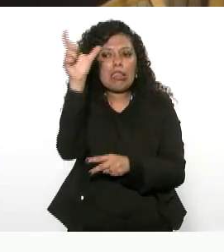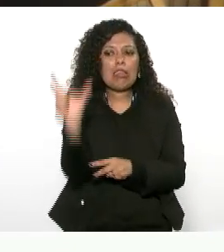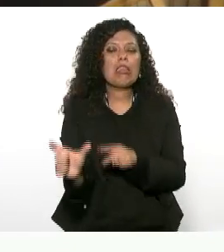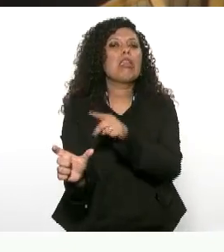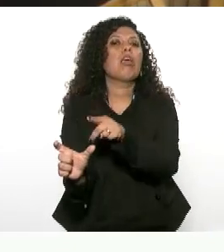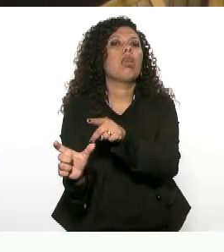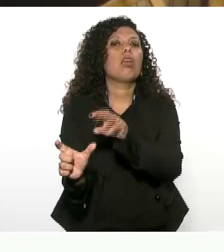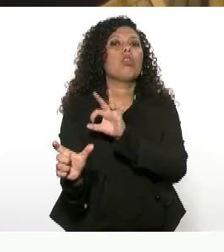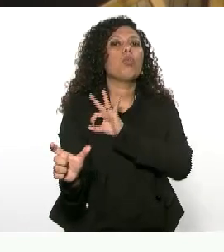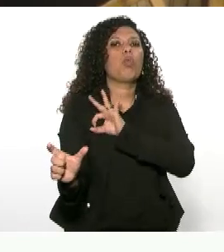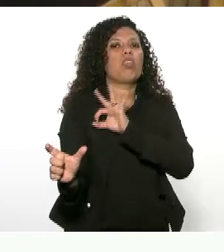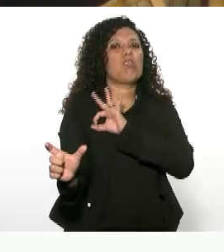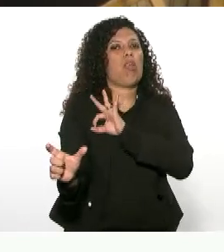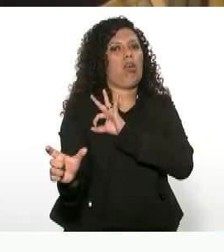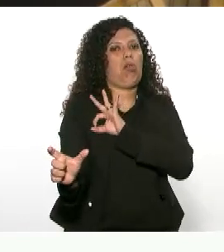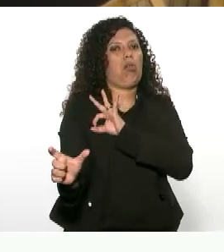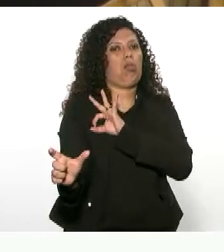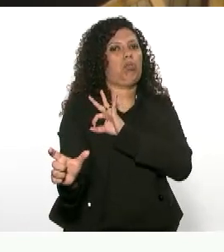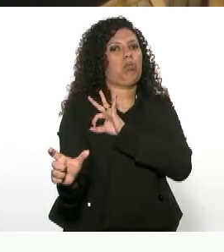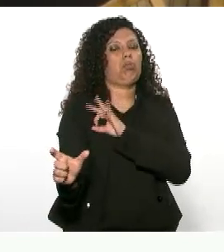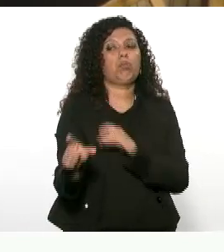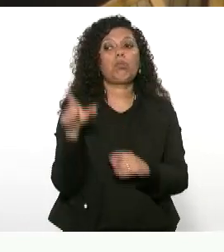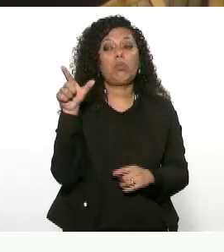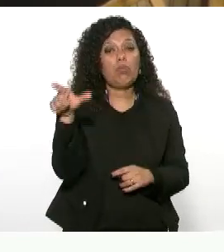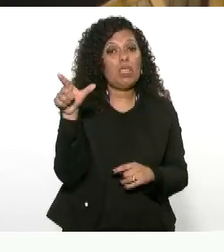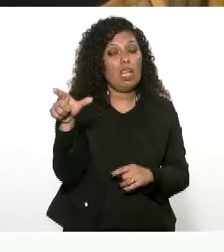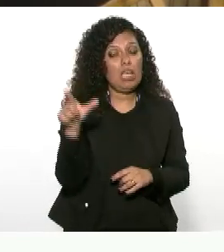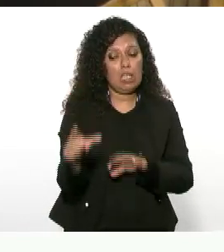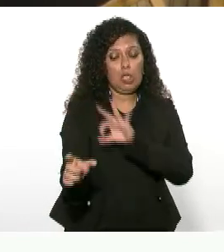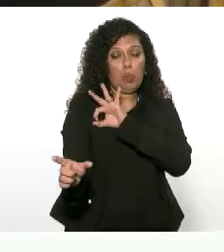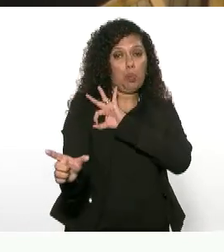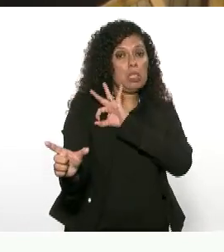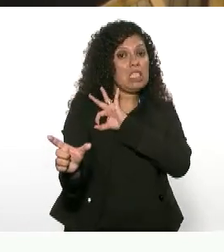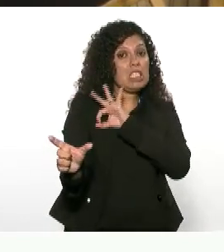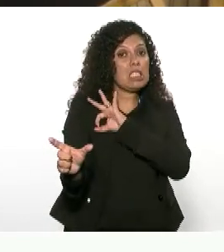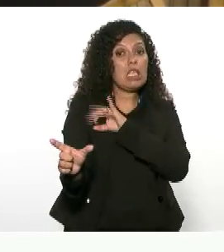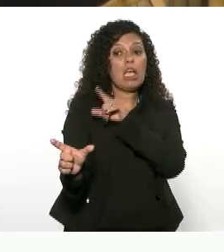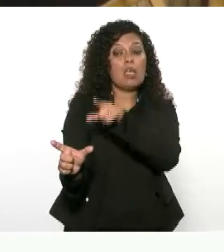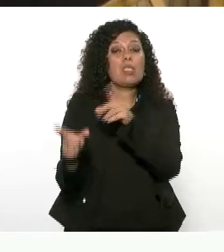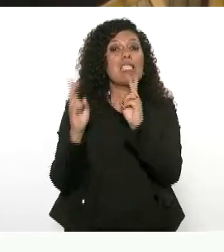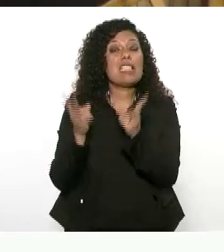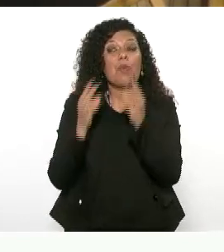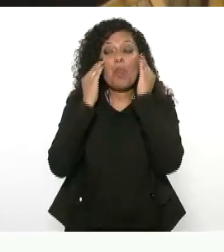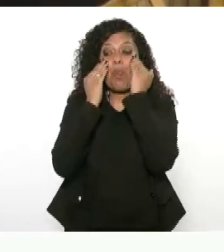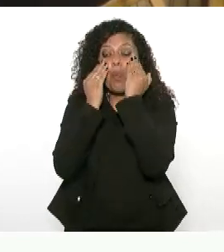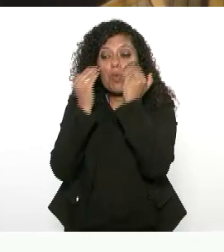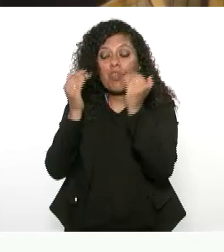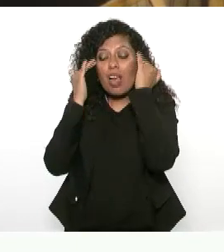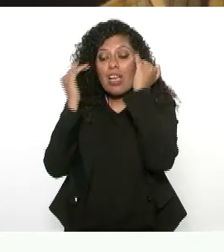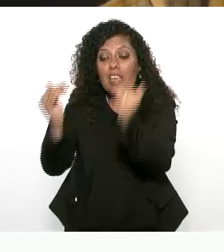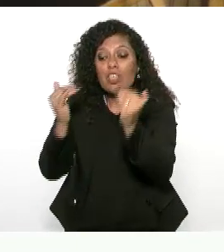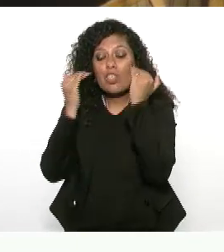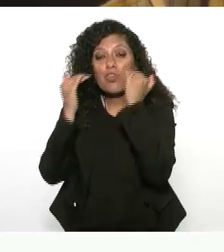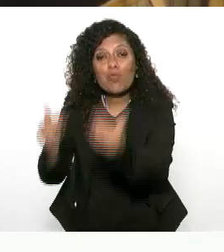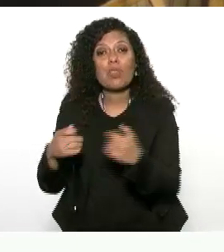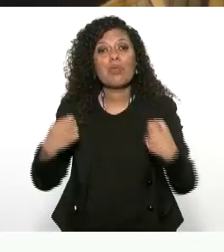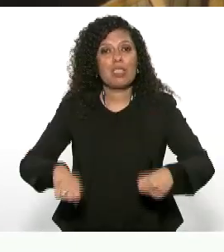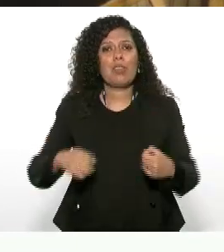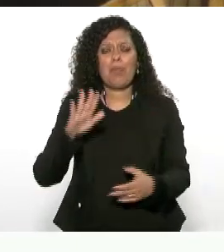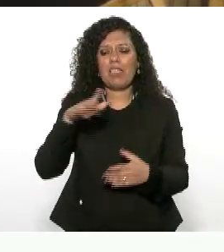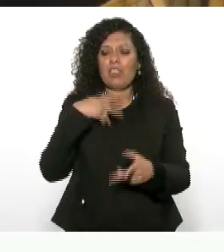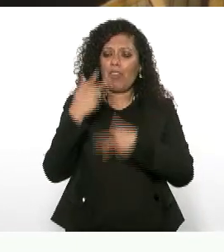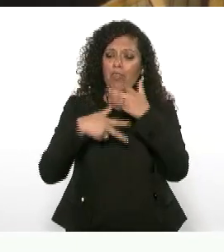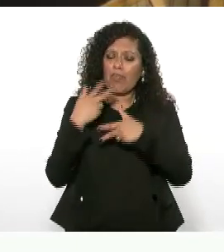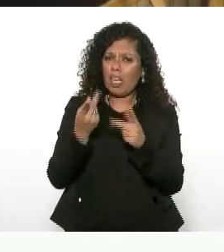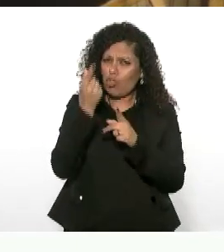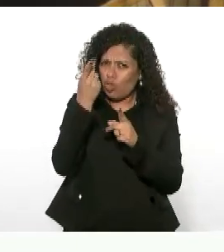par da capacitação inicial, esse policial ele precisa ser constantemente valorizado. E quando eu falo em valorização, eu não digo apenas